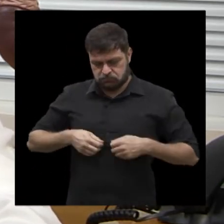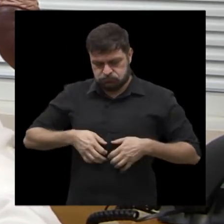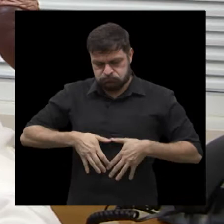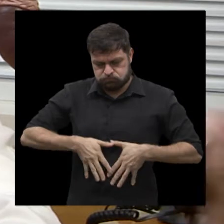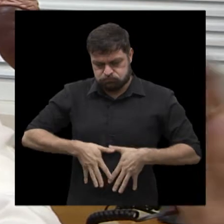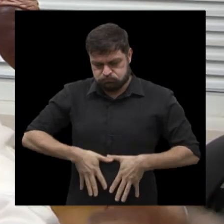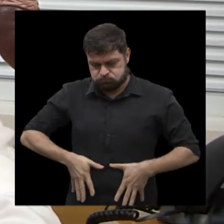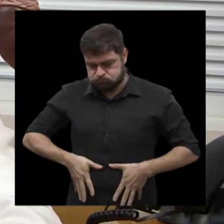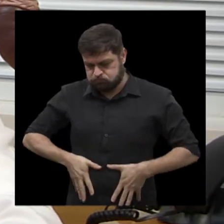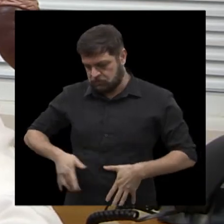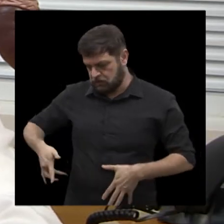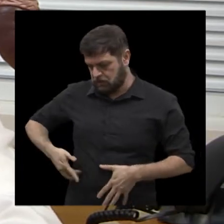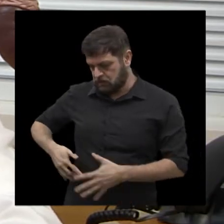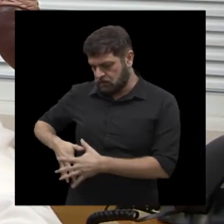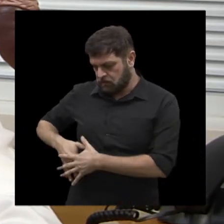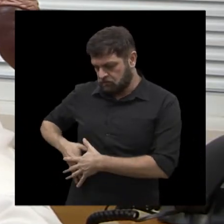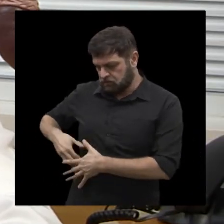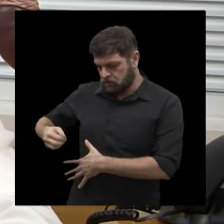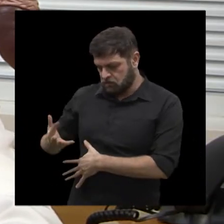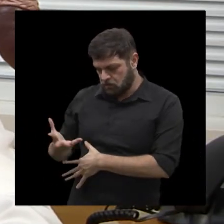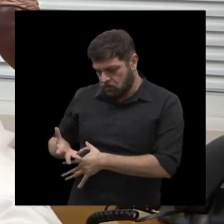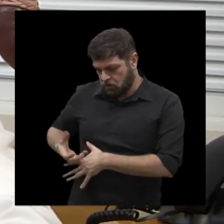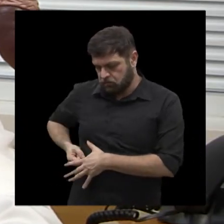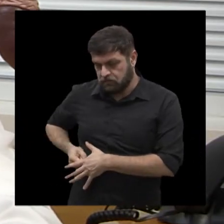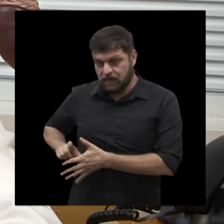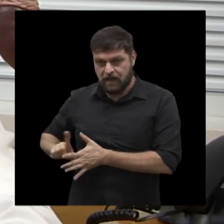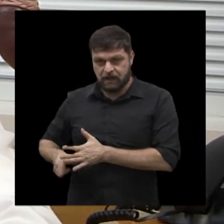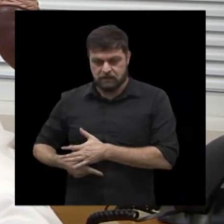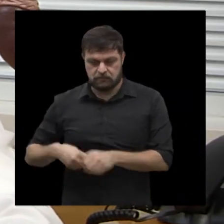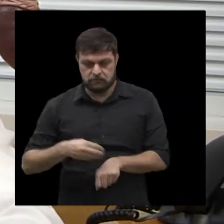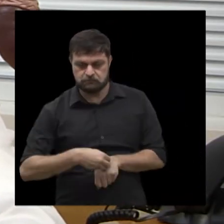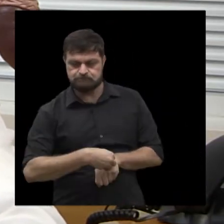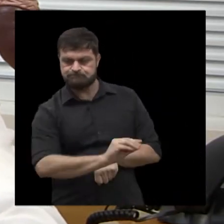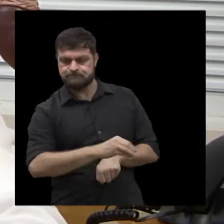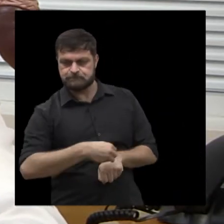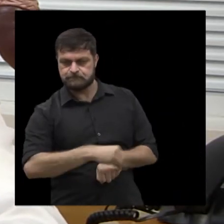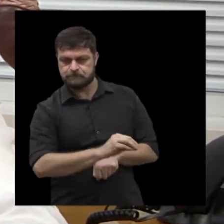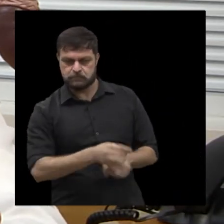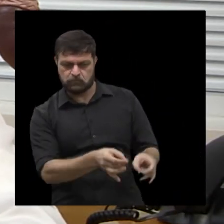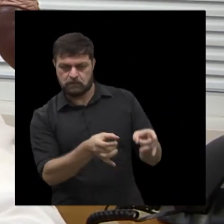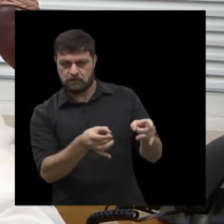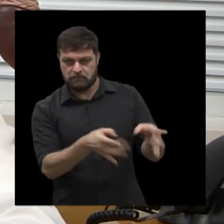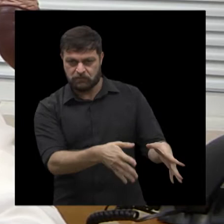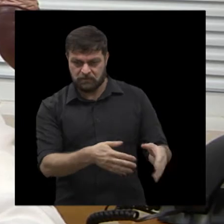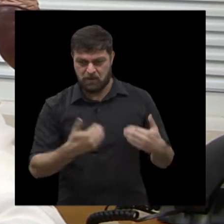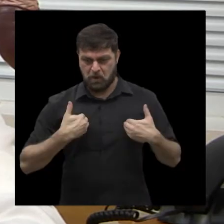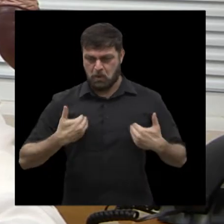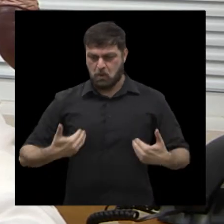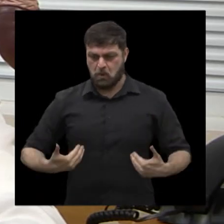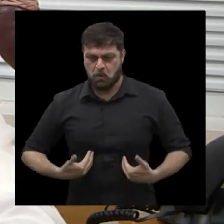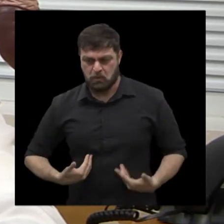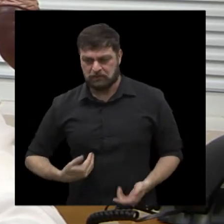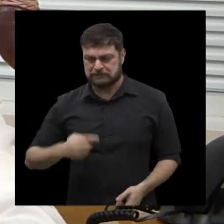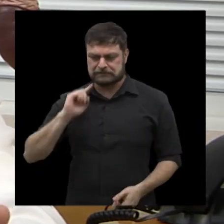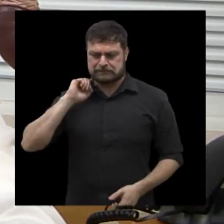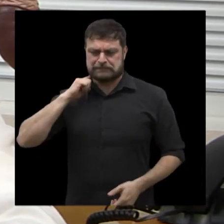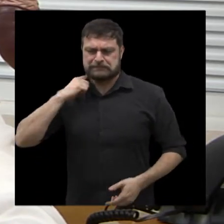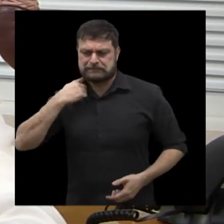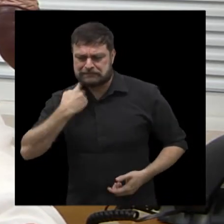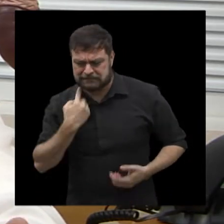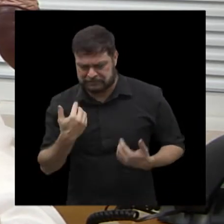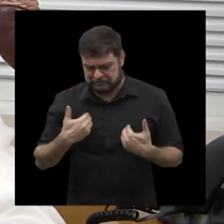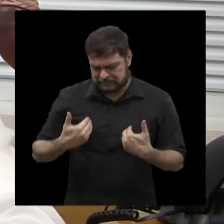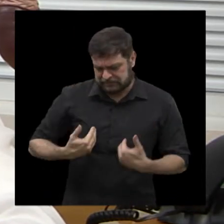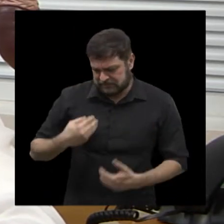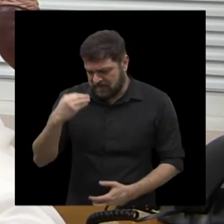ser toxinas e vão dar repercussão tóxica para o organismo, ele vai se sentir